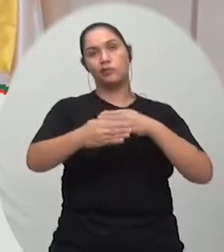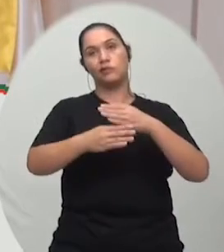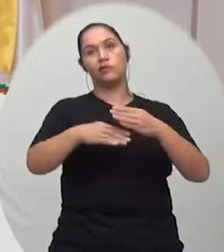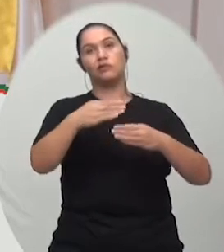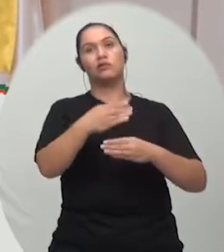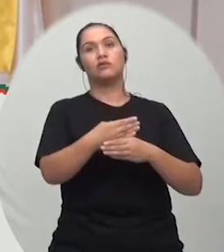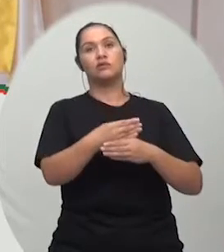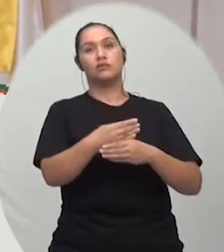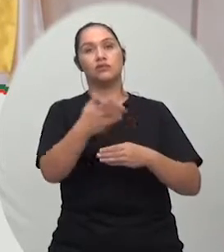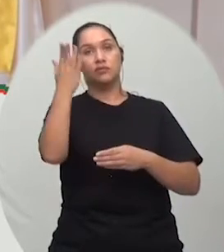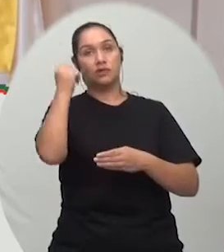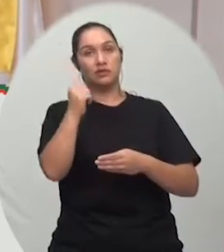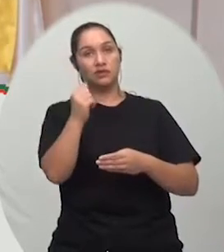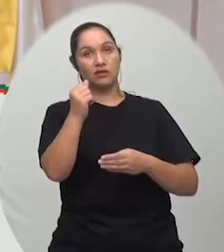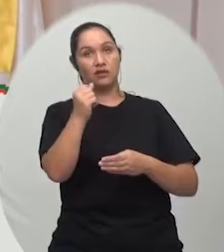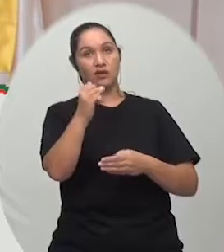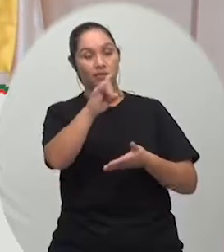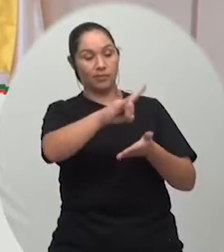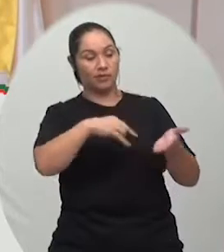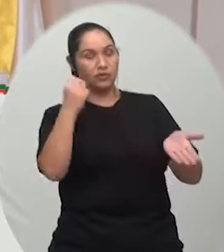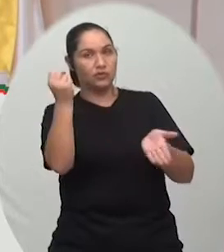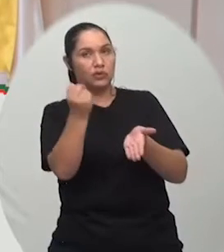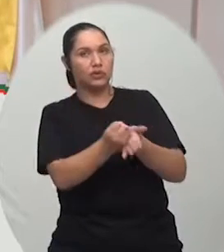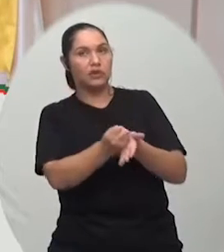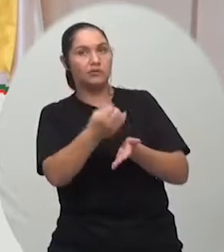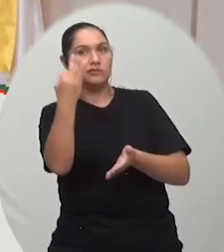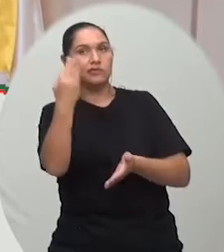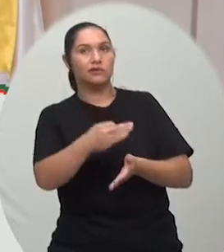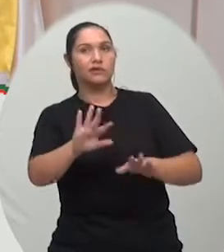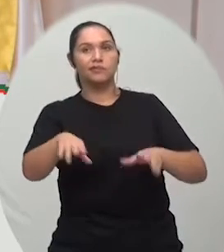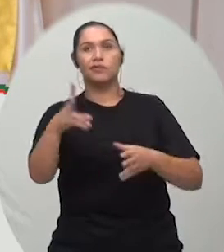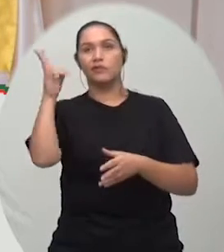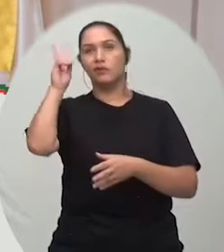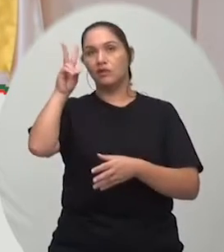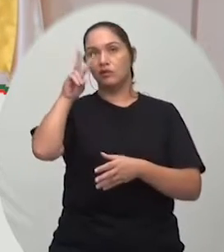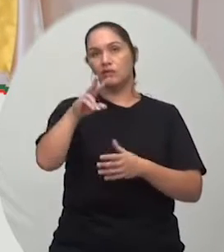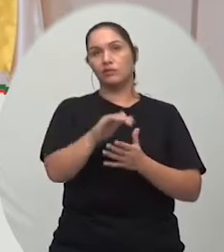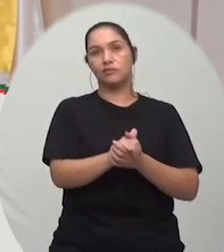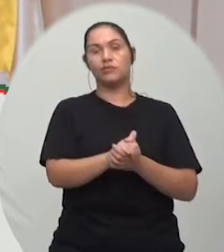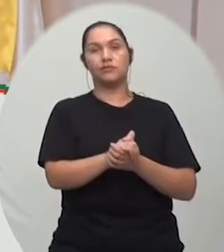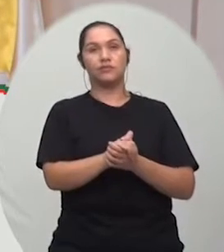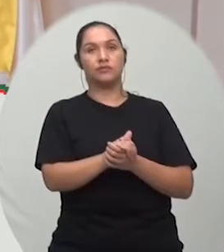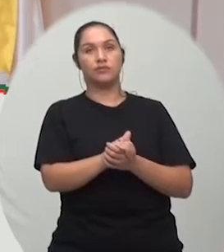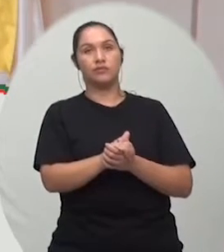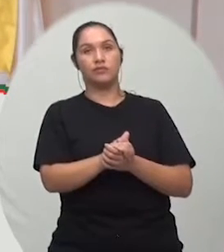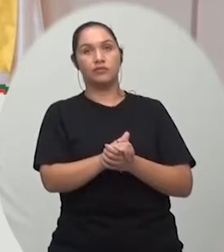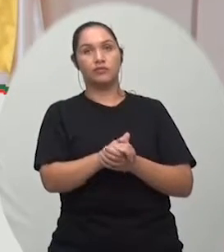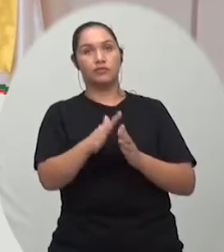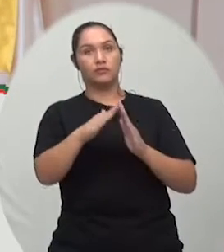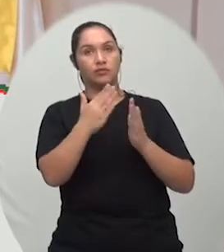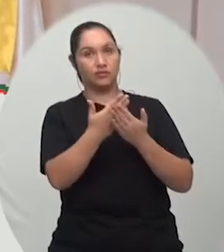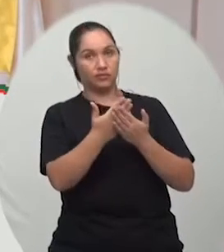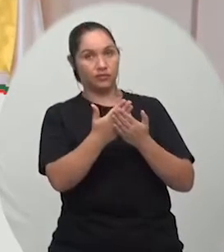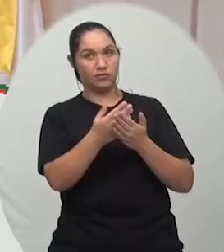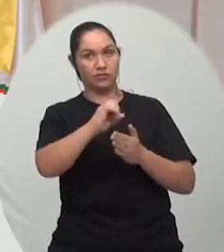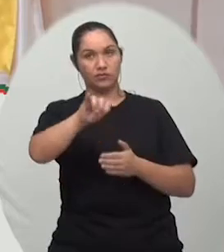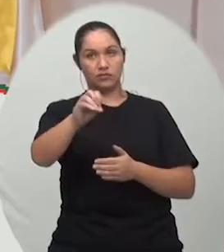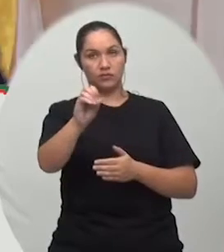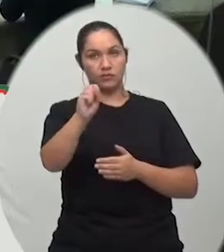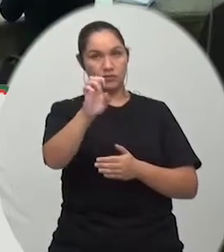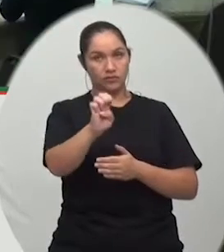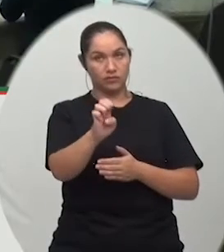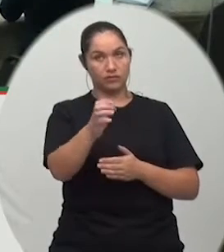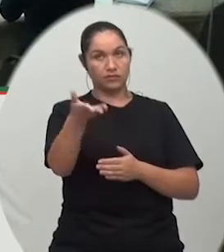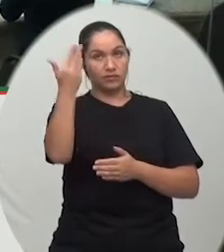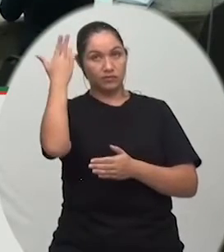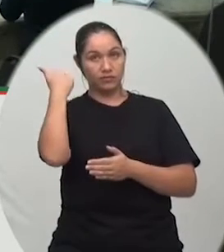sendo cumpridos. Lembrando que o Colégio José Curtin Portela foi inaugurado no tempo do prefeito Márcio Búrico, há 4 anos atrás.